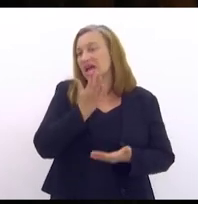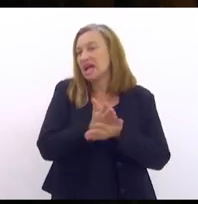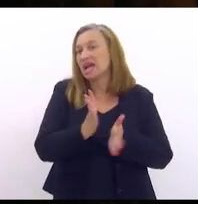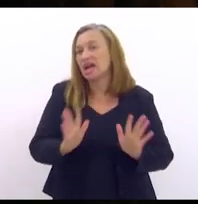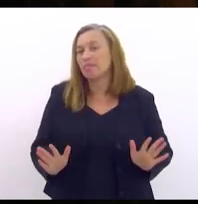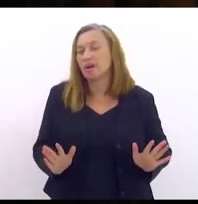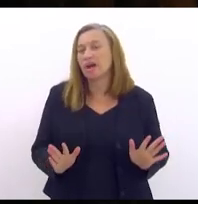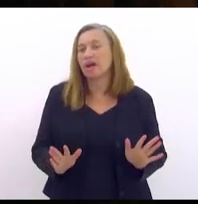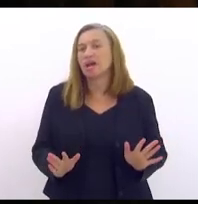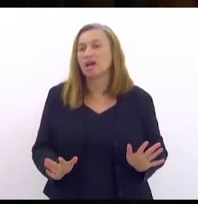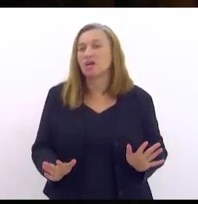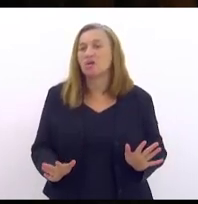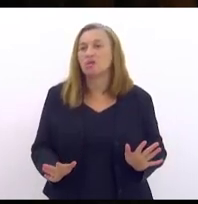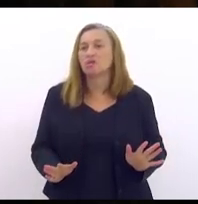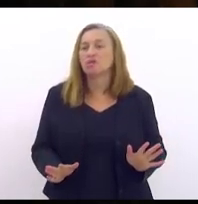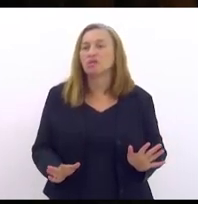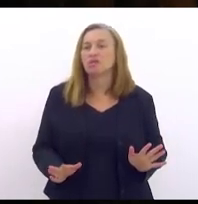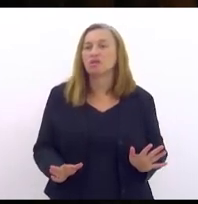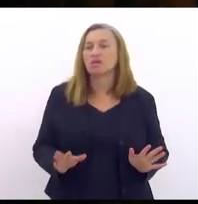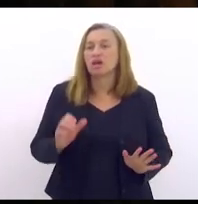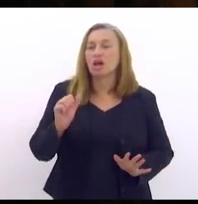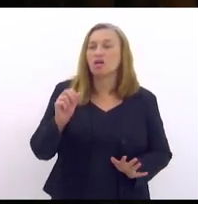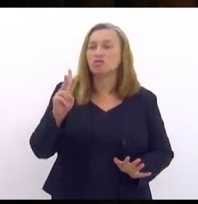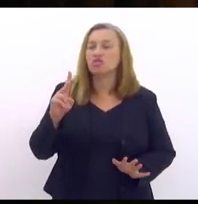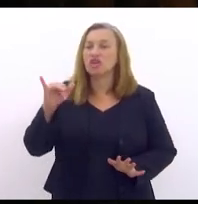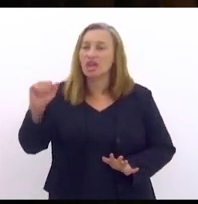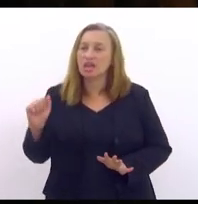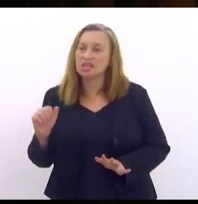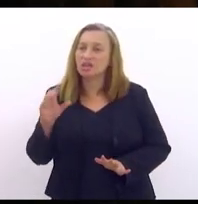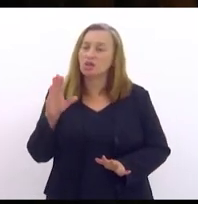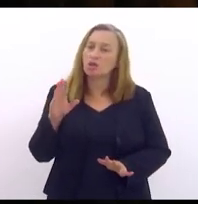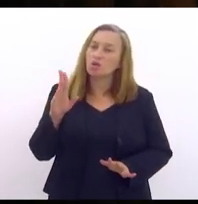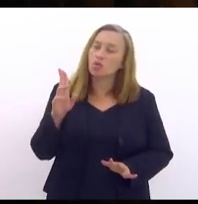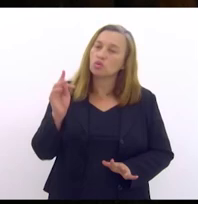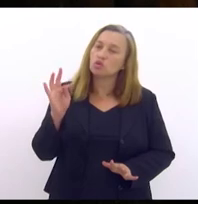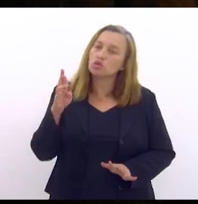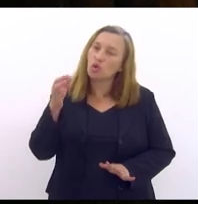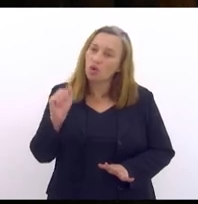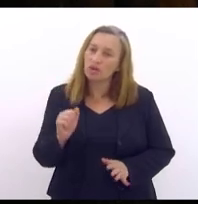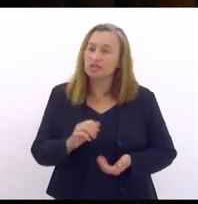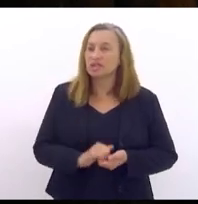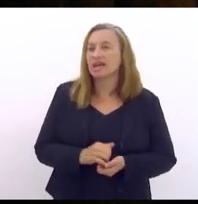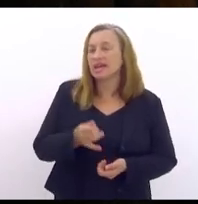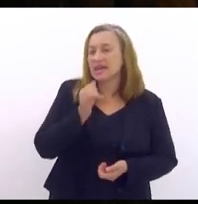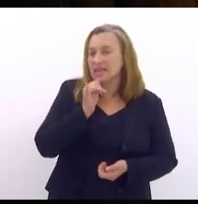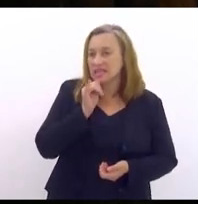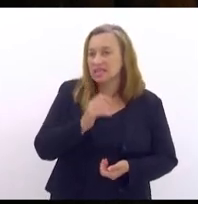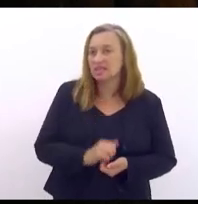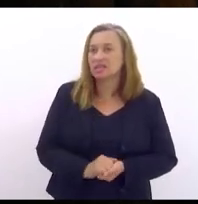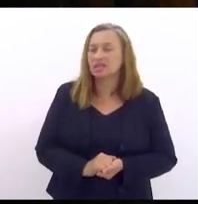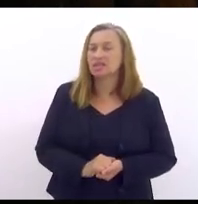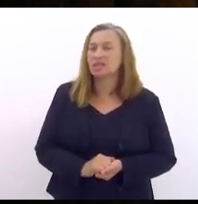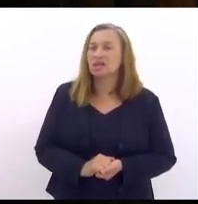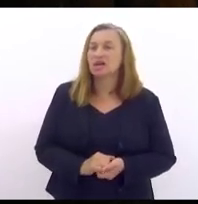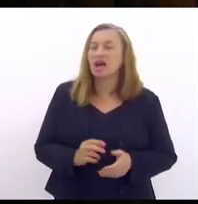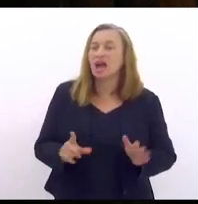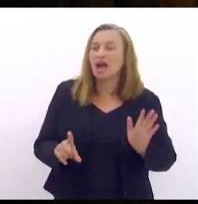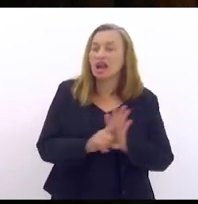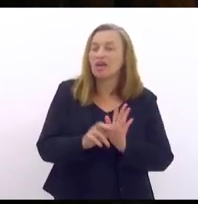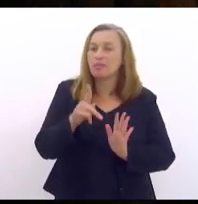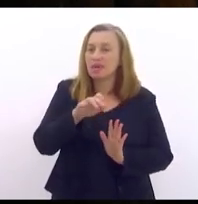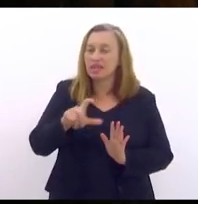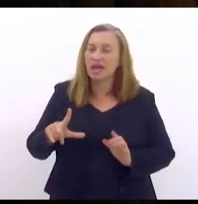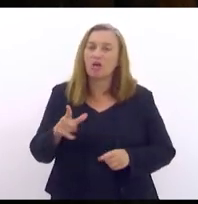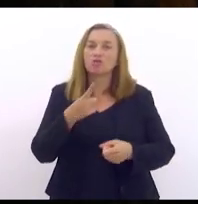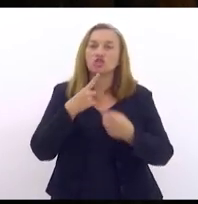essa desgraça da audiência de custódia, como, por exemplo, intensificar, agravar a lei penal, como discutir